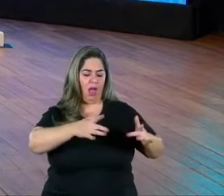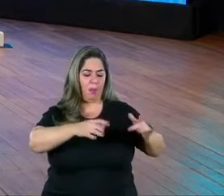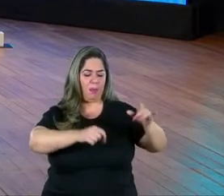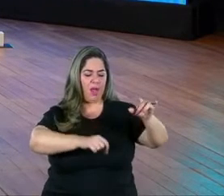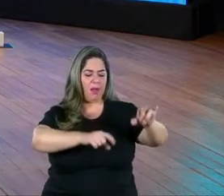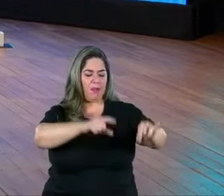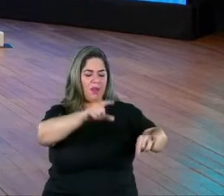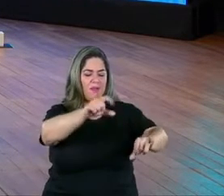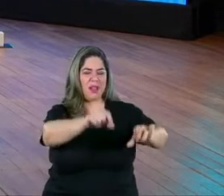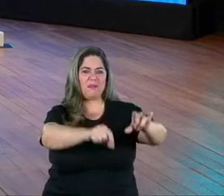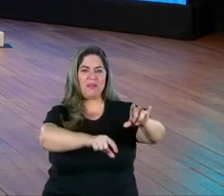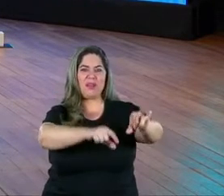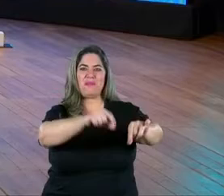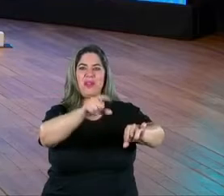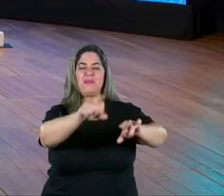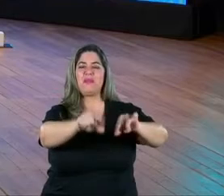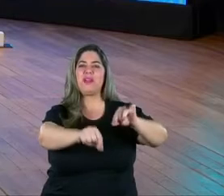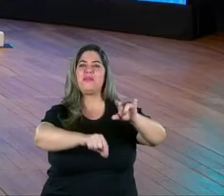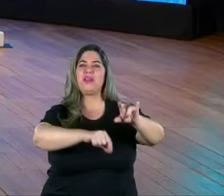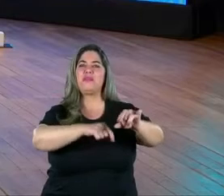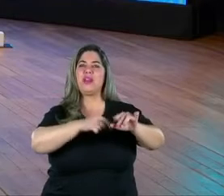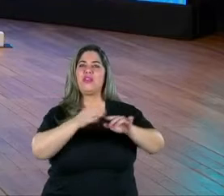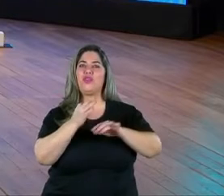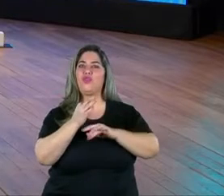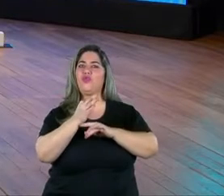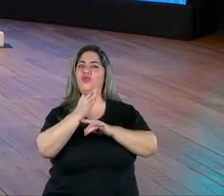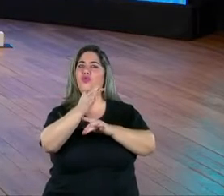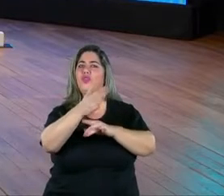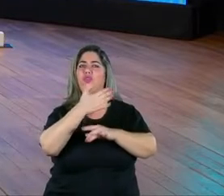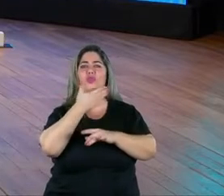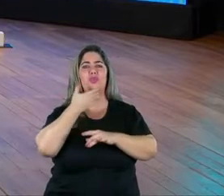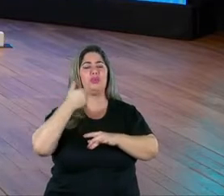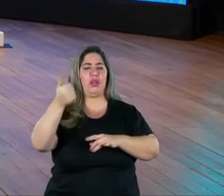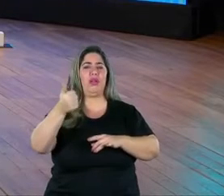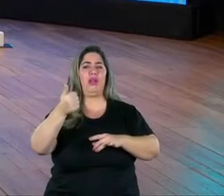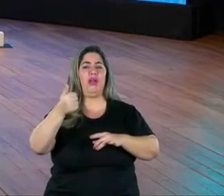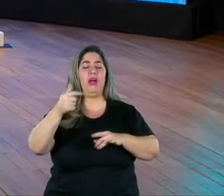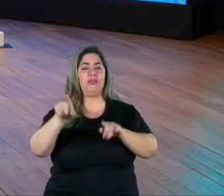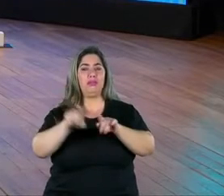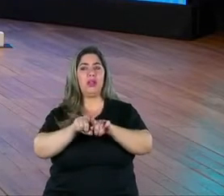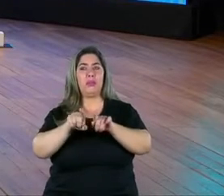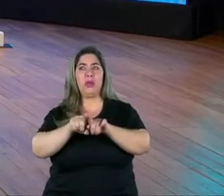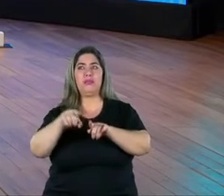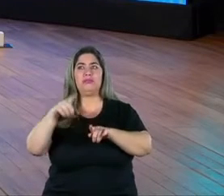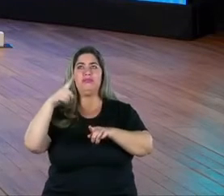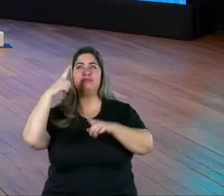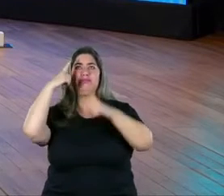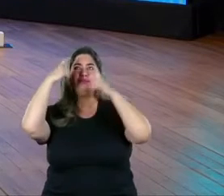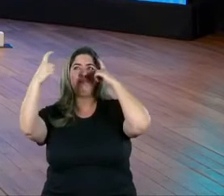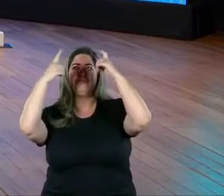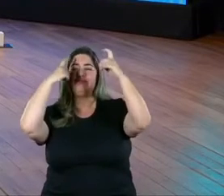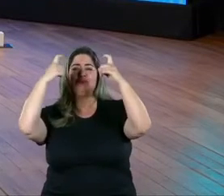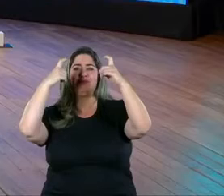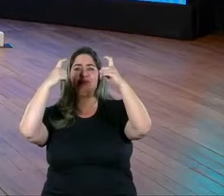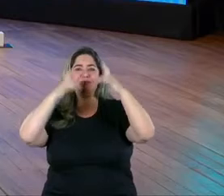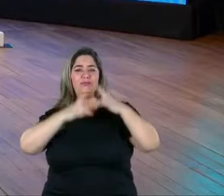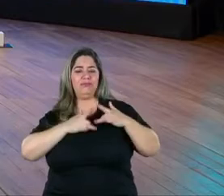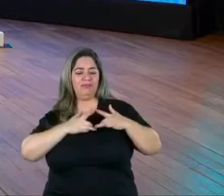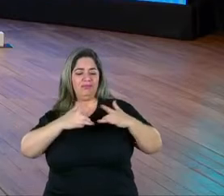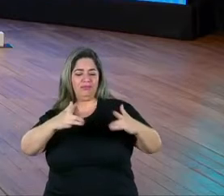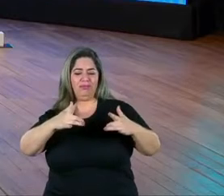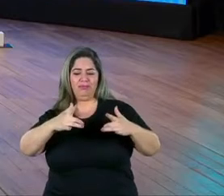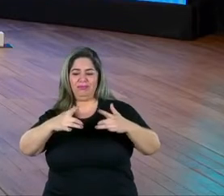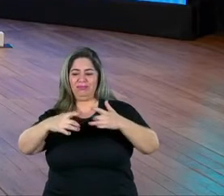amor que congrega a pluralidade dos afetos, pela sabedoria que resgata a empatia e a solidariedade pela ética de si e do